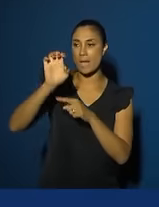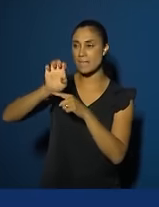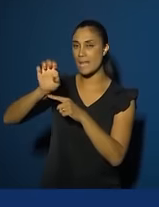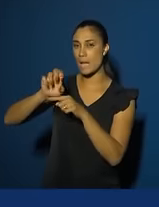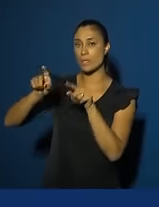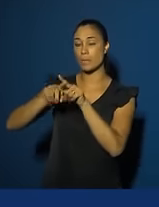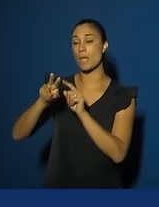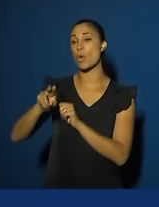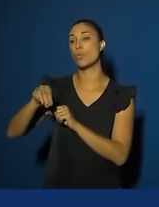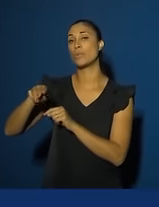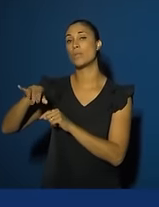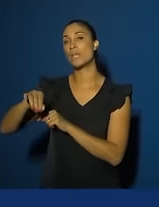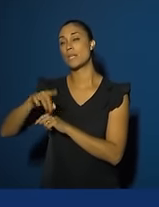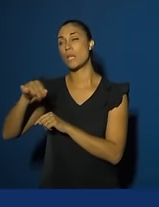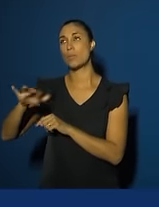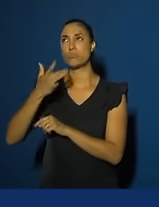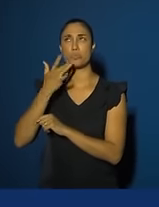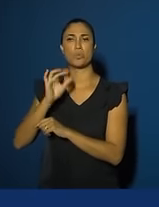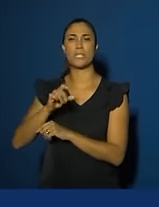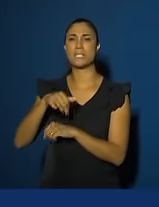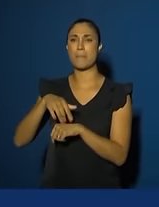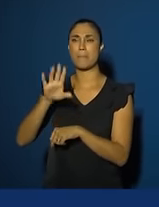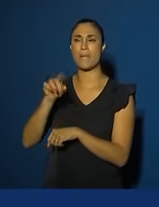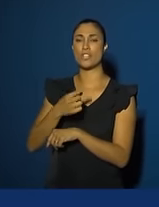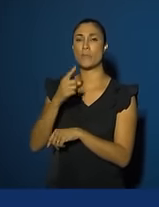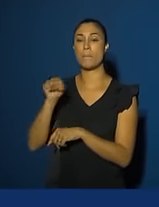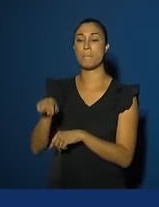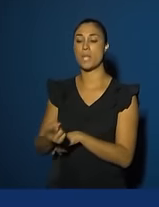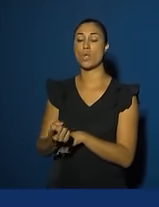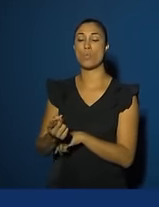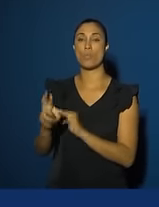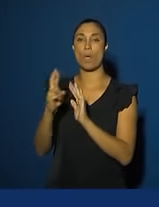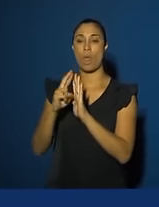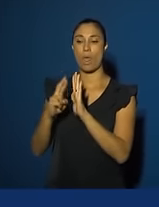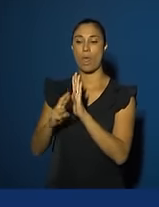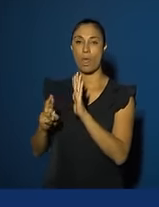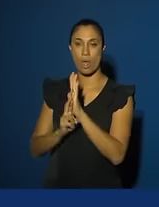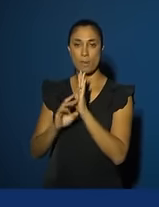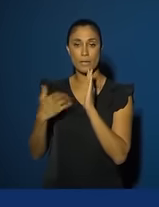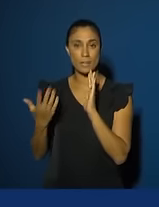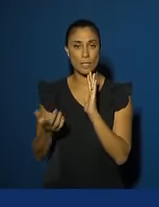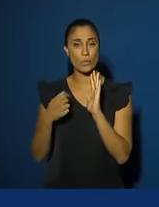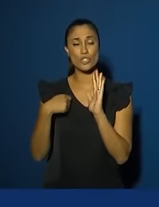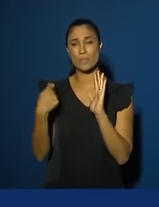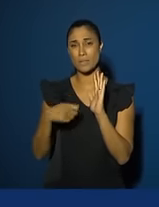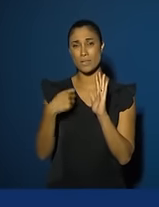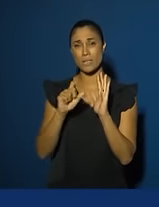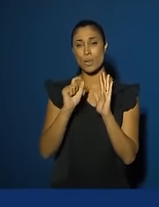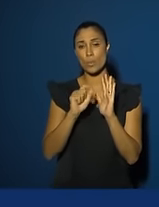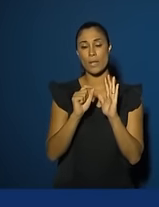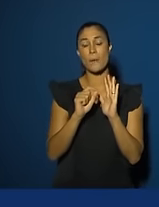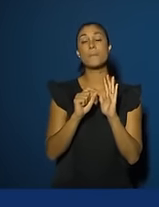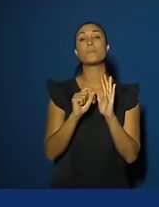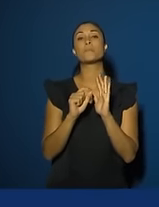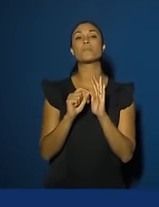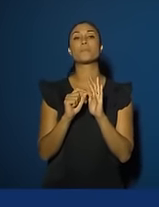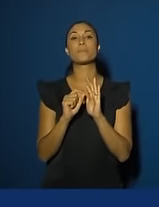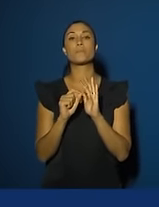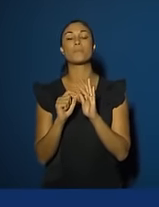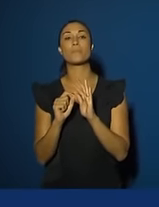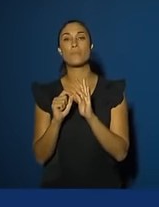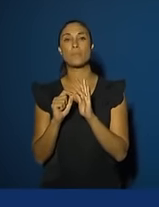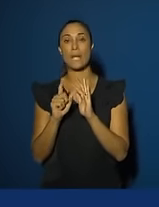união eu nem sei se não chega mais de 1000 regimes especiais Então vamos botar um uma pical em cima disso mas